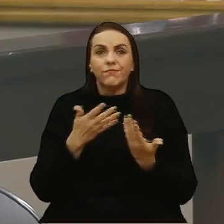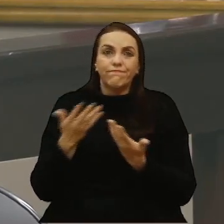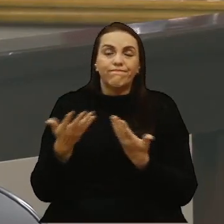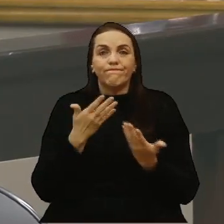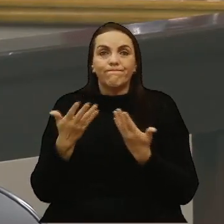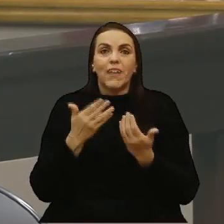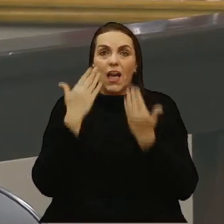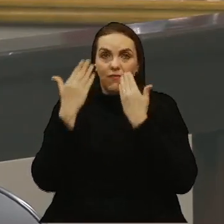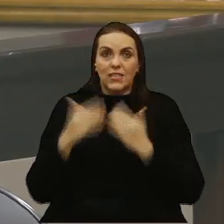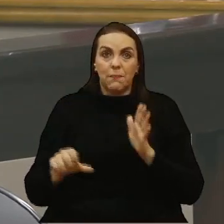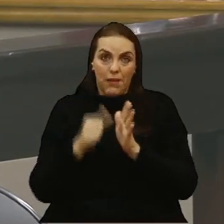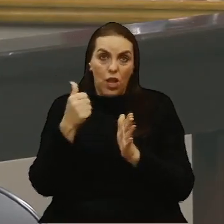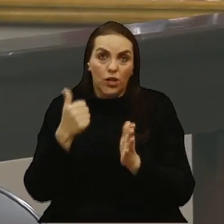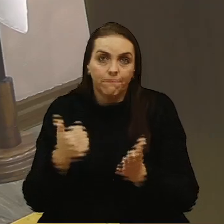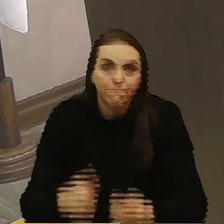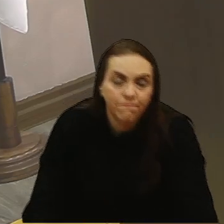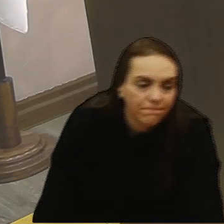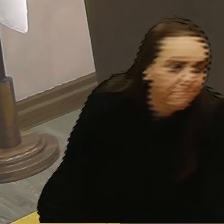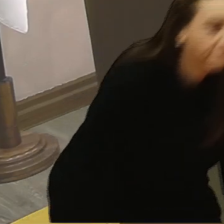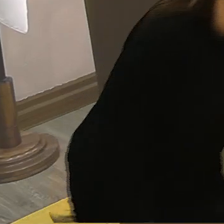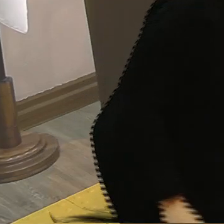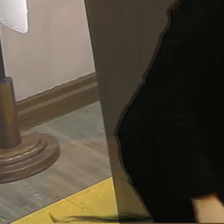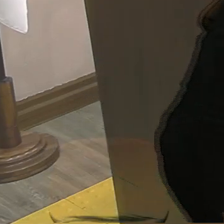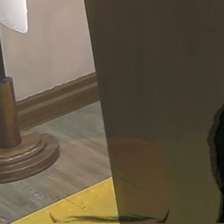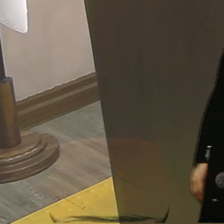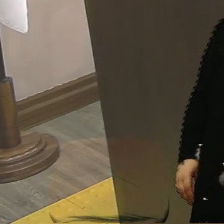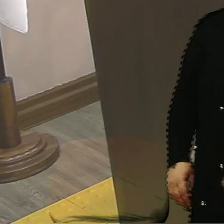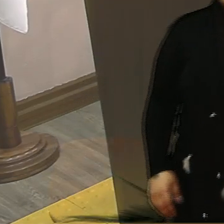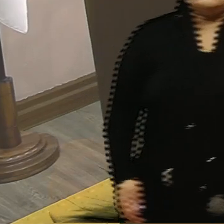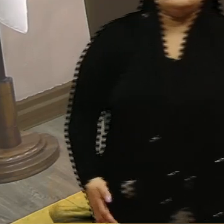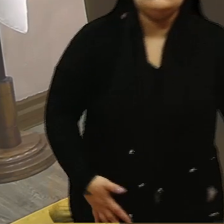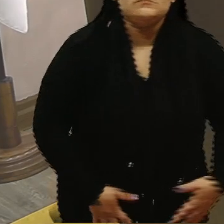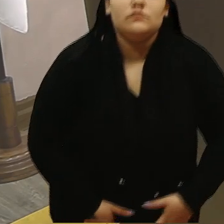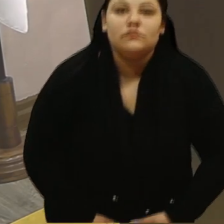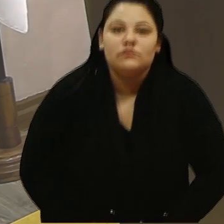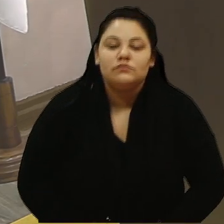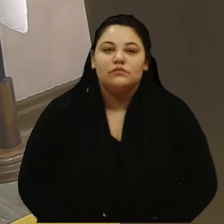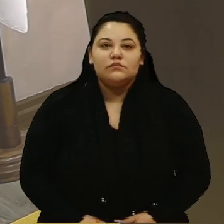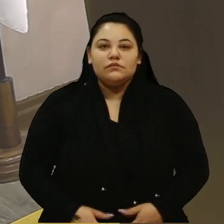essa parte melhor. Seria isso. Obrigado, vereador Iago Morano.